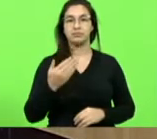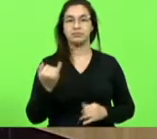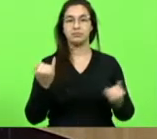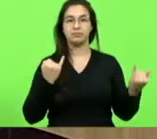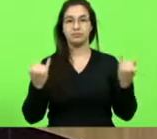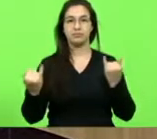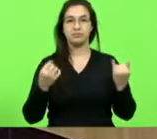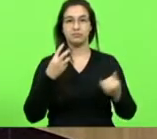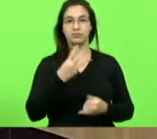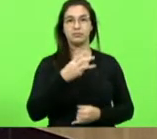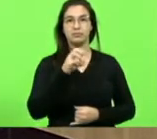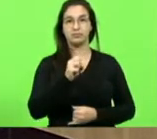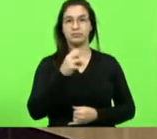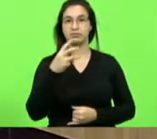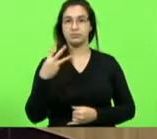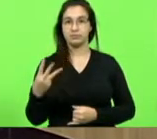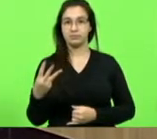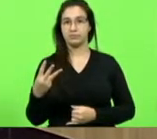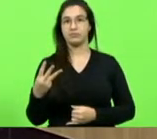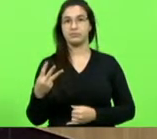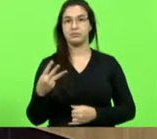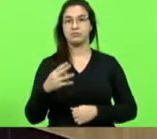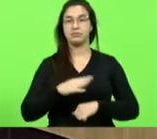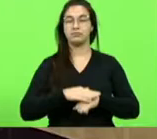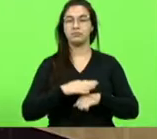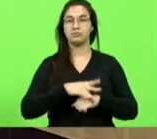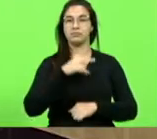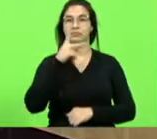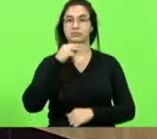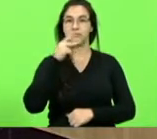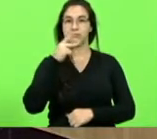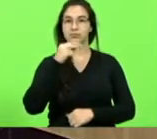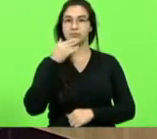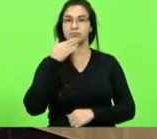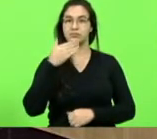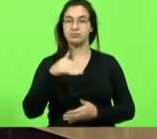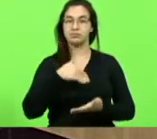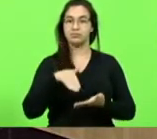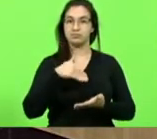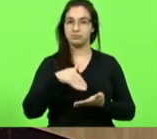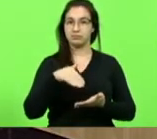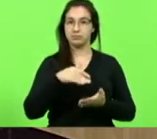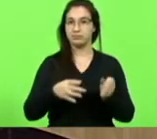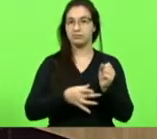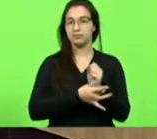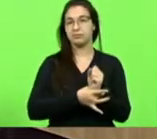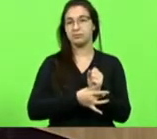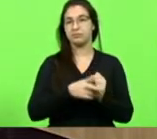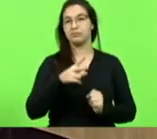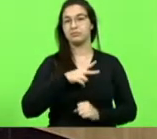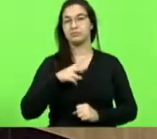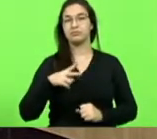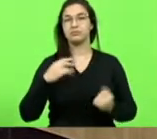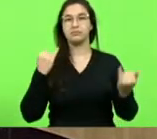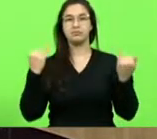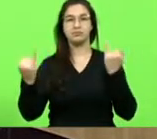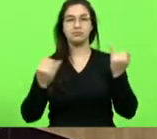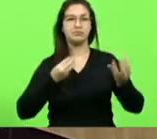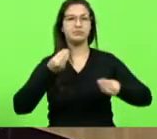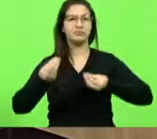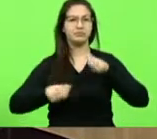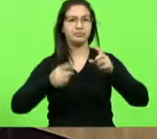Pedido de informação 383, autor deputado Kennedy Nunes, solicitando ao secretário de Estado da Segurança Pública informações acerca do